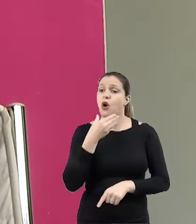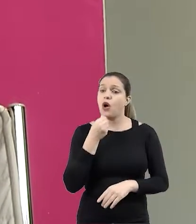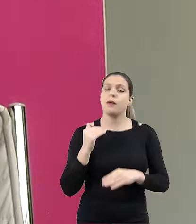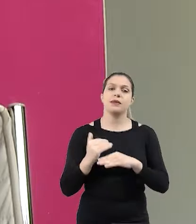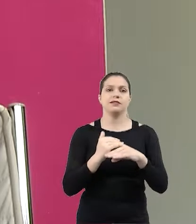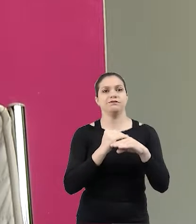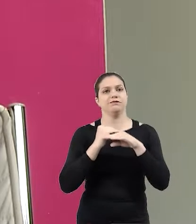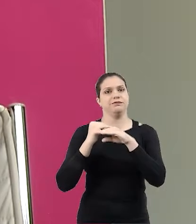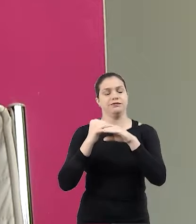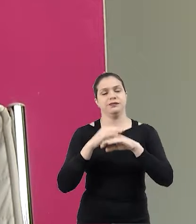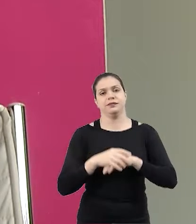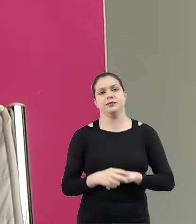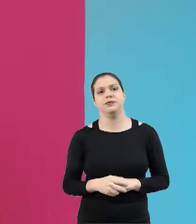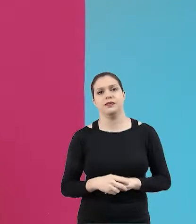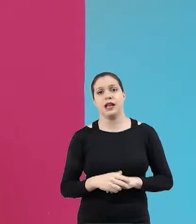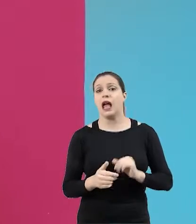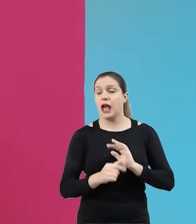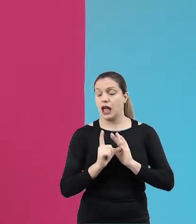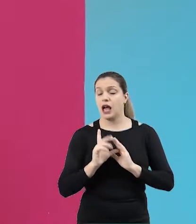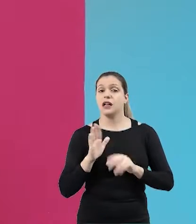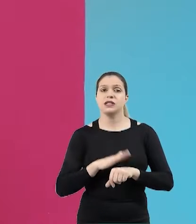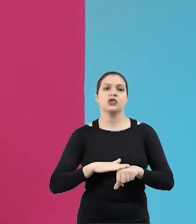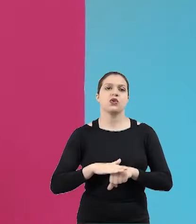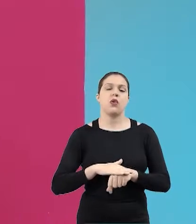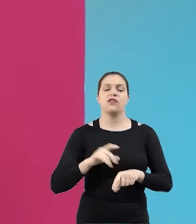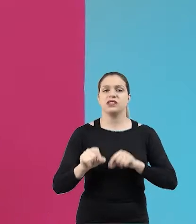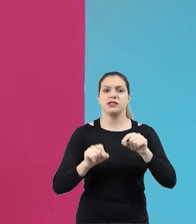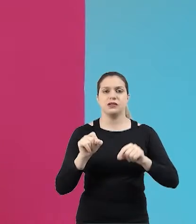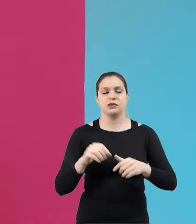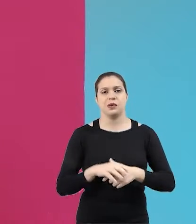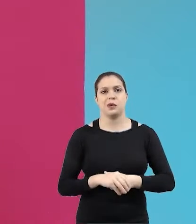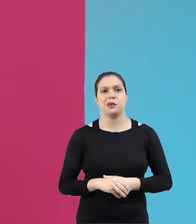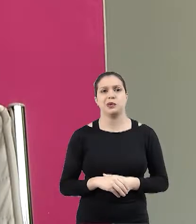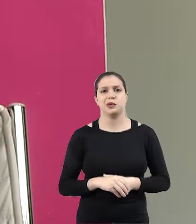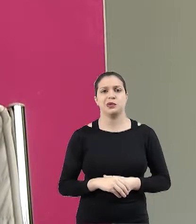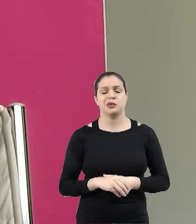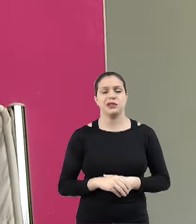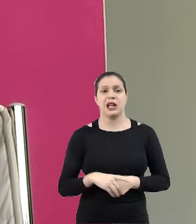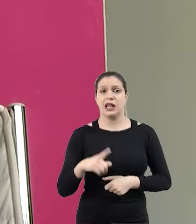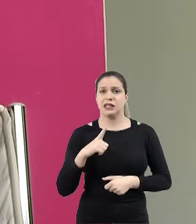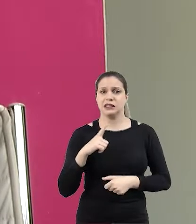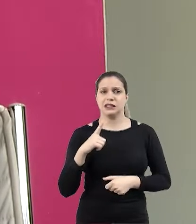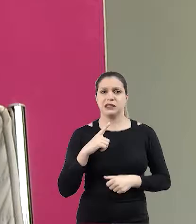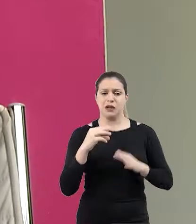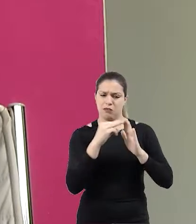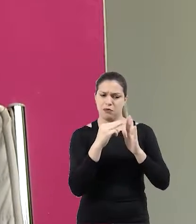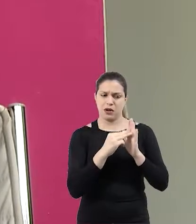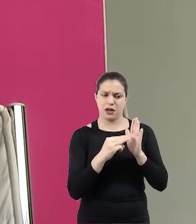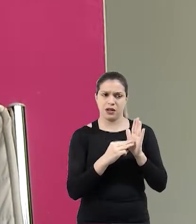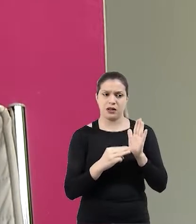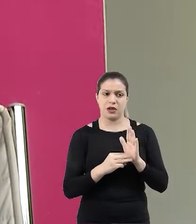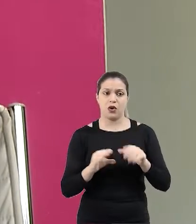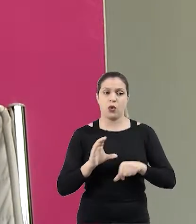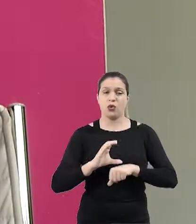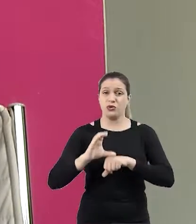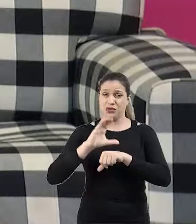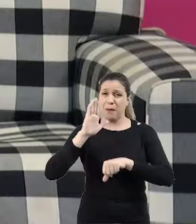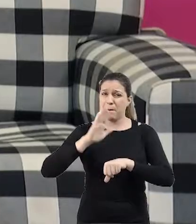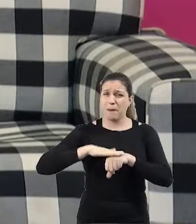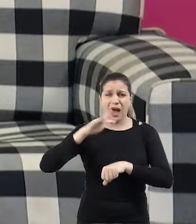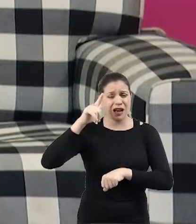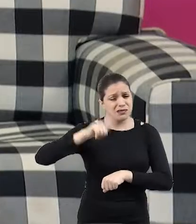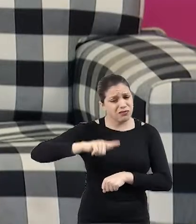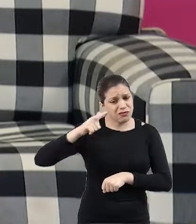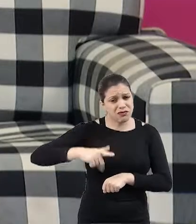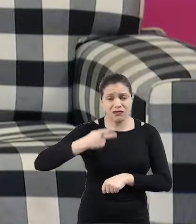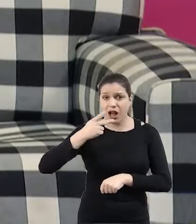igualdade, né? A gente estava conversando antes, o princípio constitucional mais repetido é da igualdade. Homens